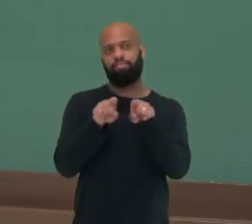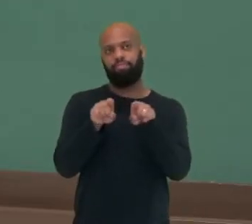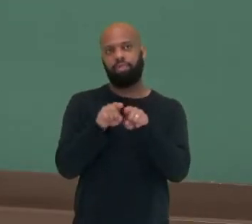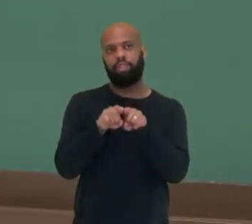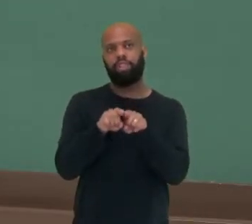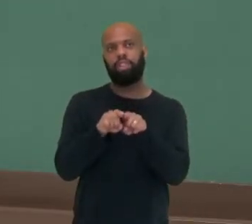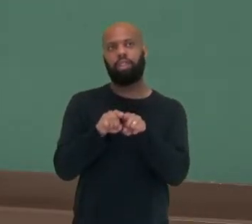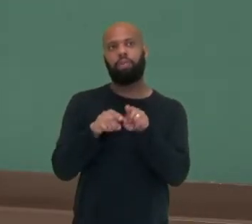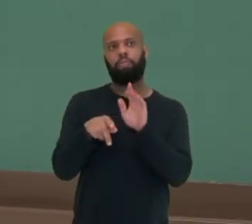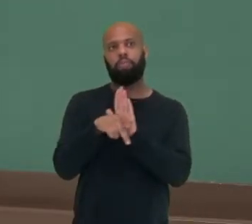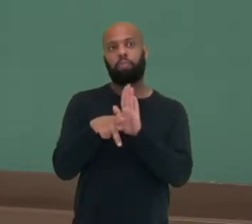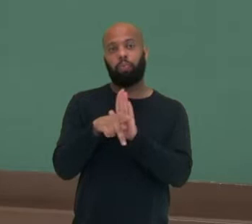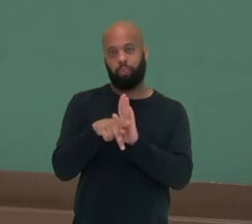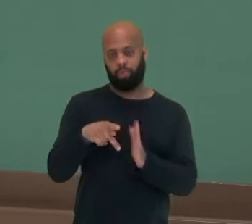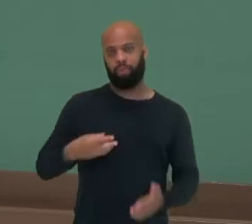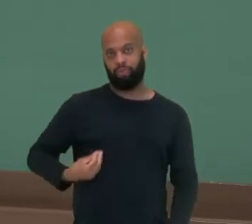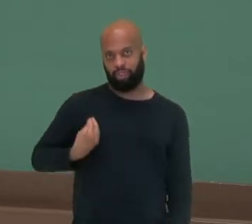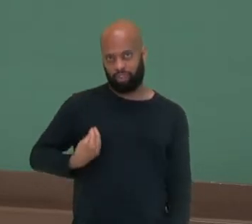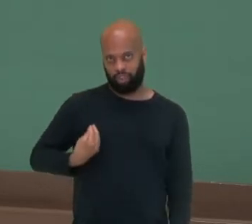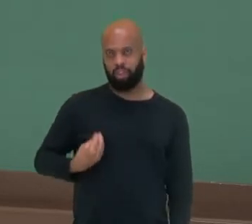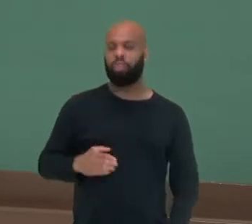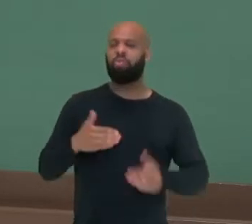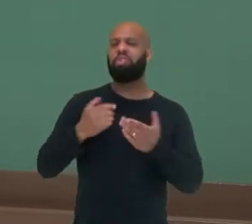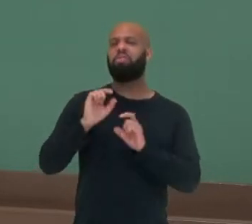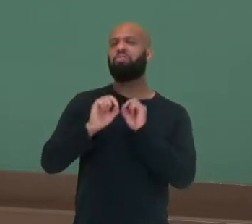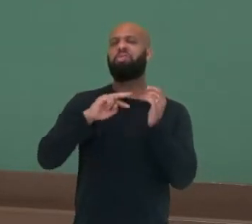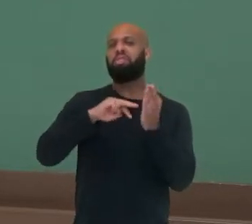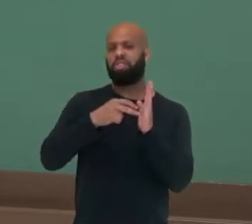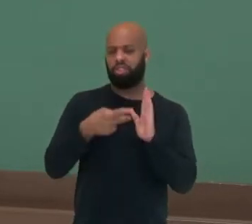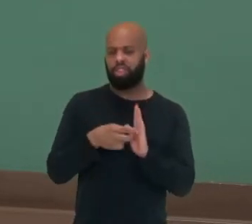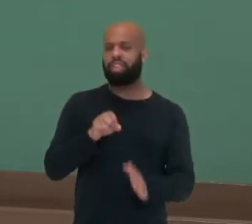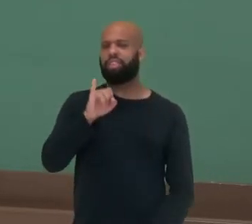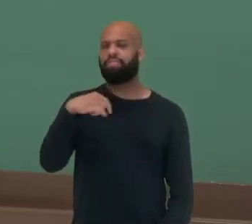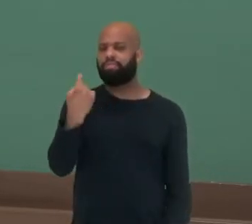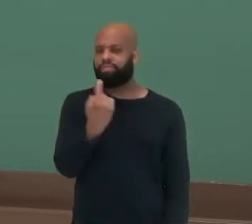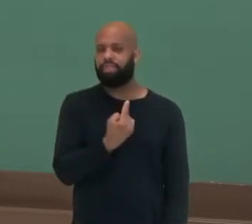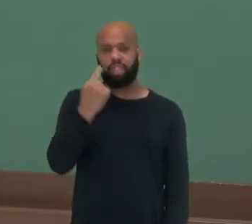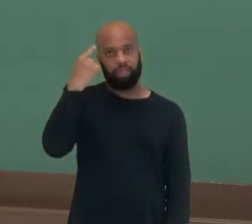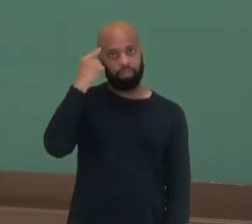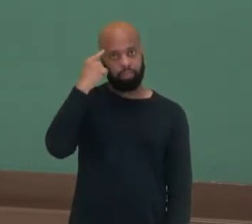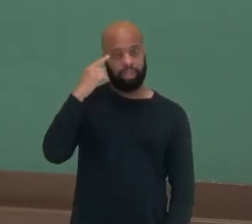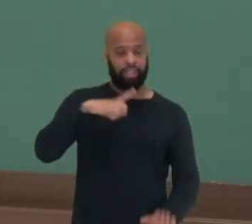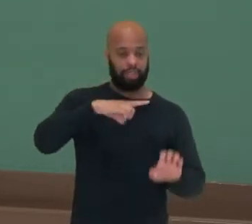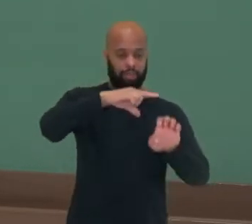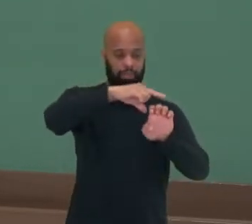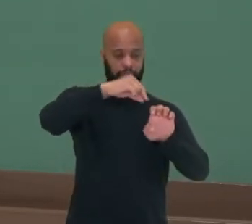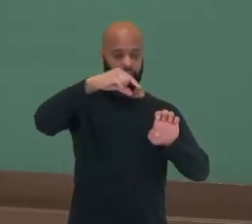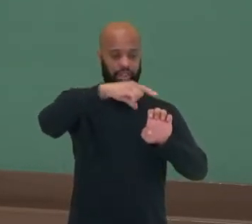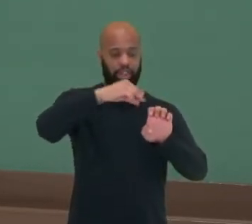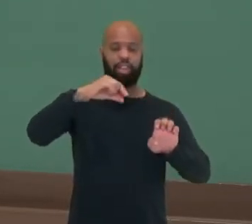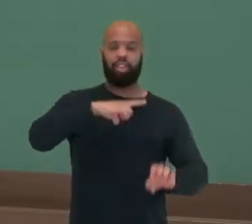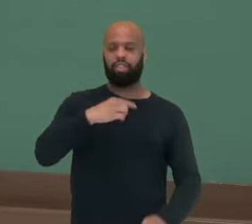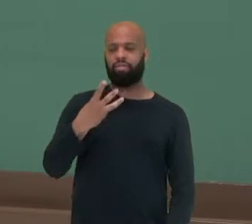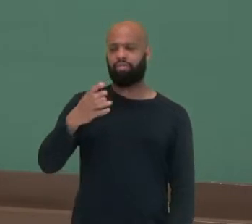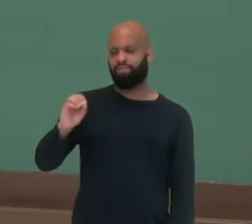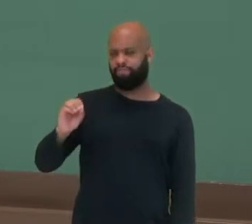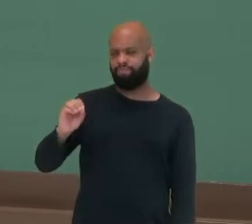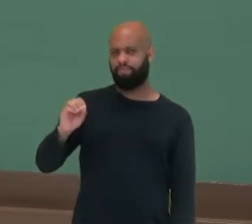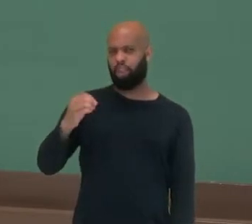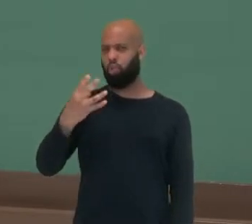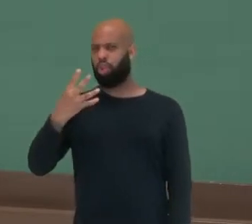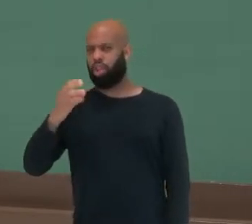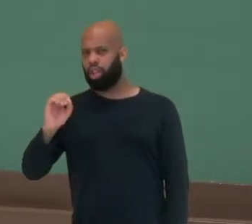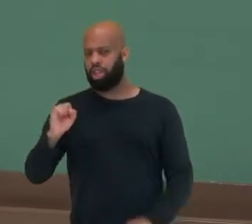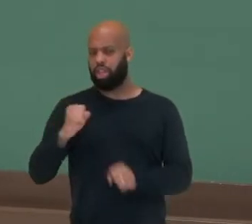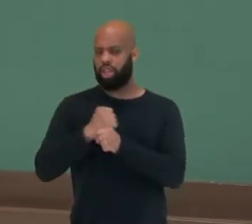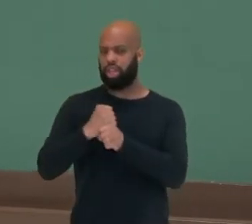oportunidades existentes. Então isso o que ele quer dizer? Quando a gente pensa no empresário há 30, 40 anos atrás,